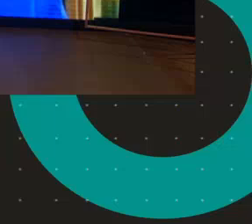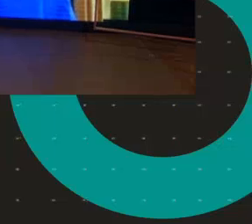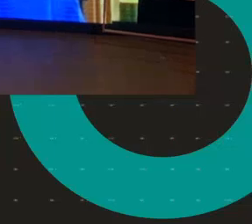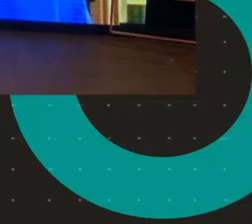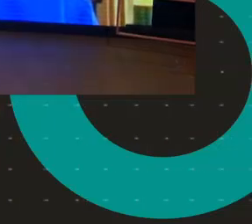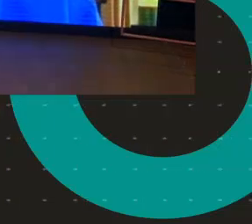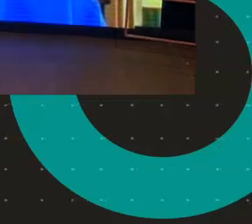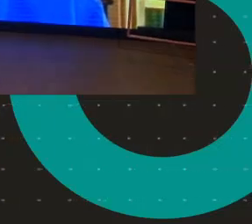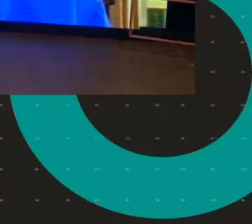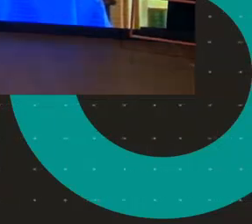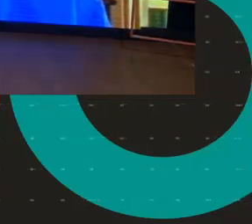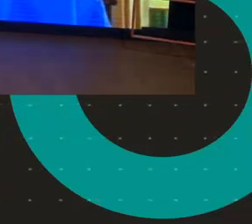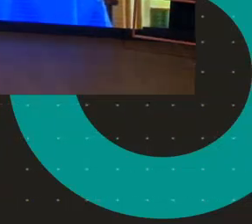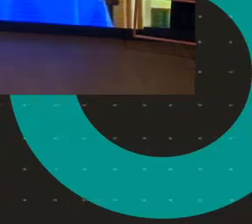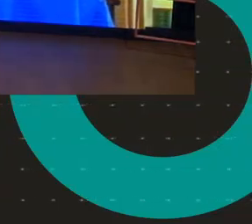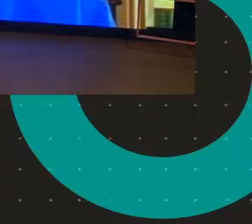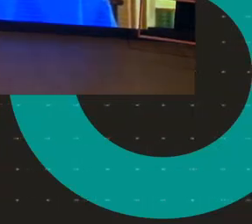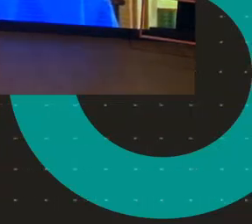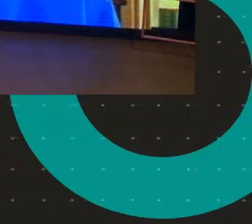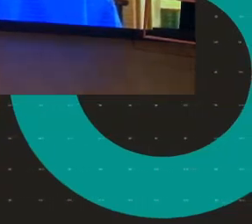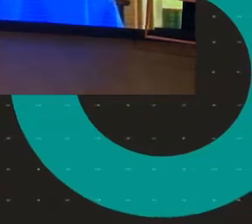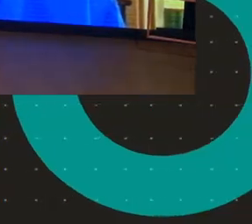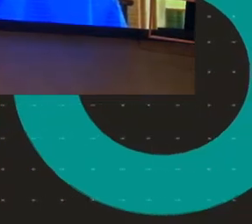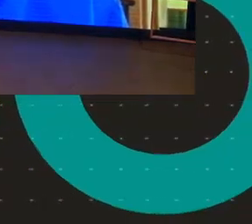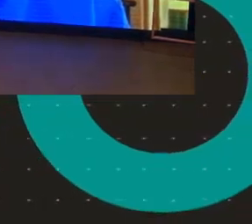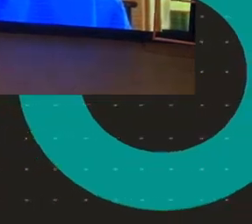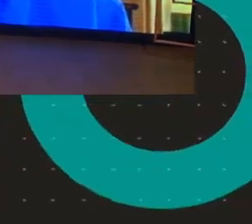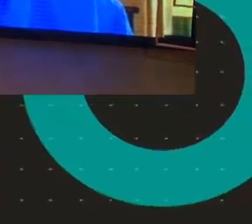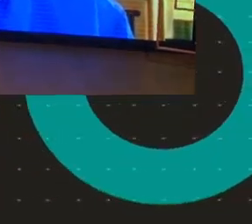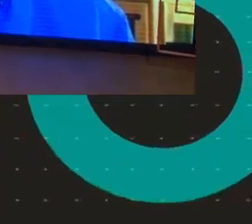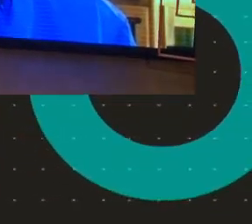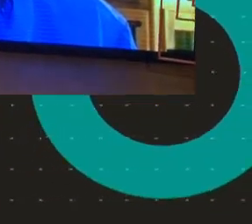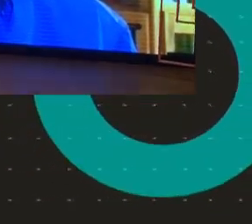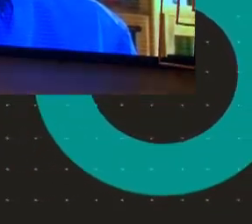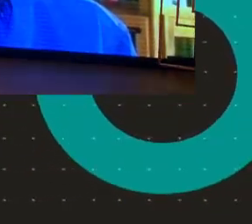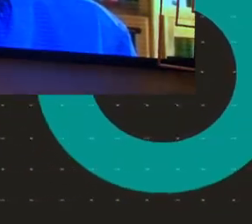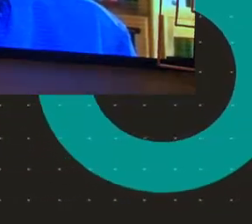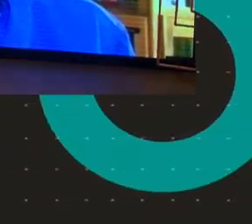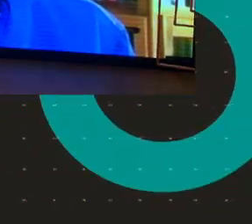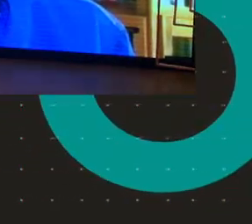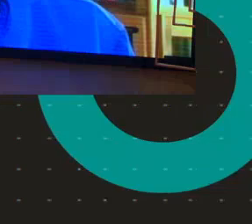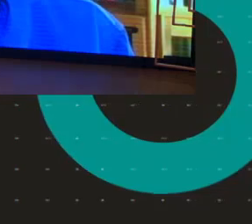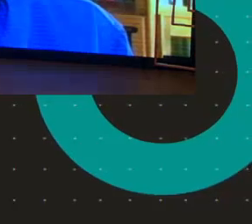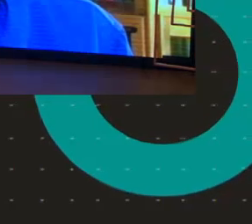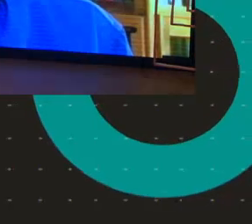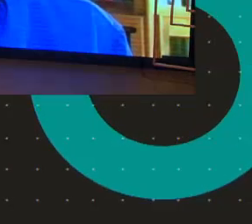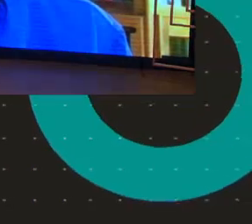lado. Vamos! Serginho, só que... Estão fora da